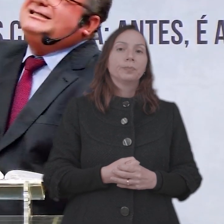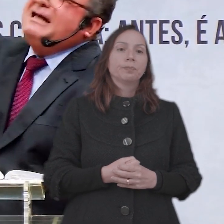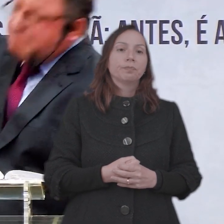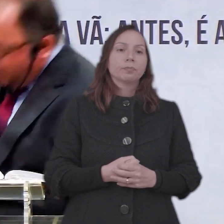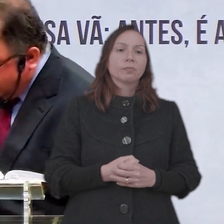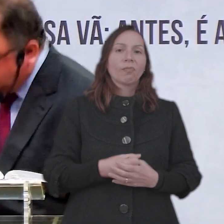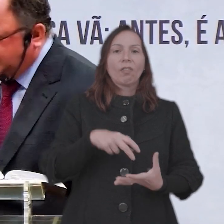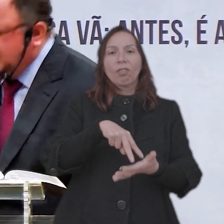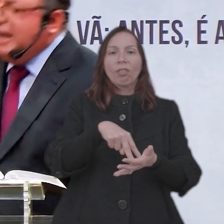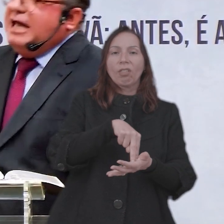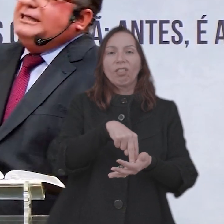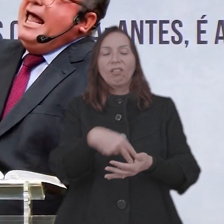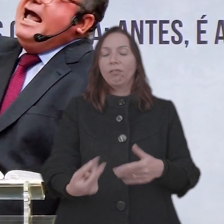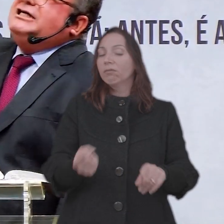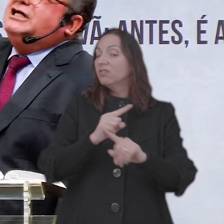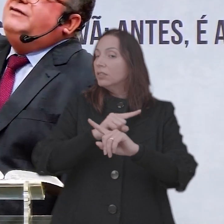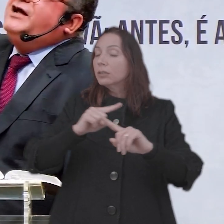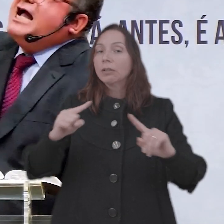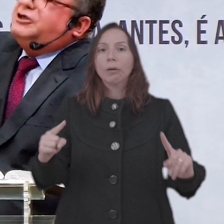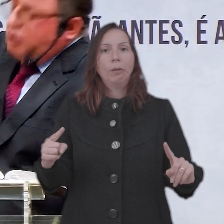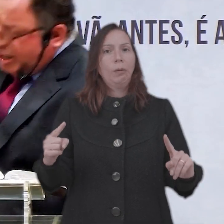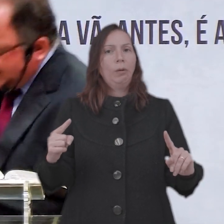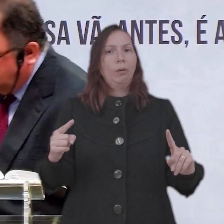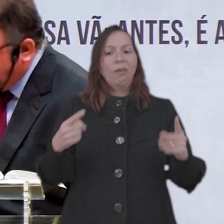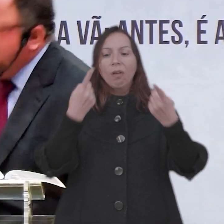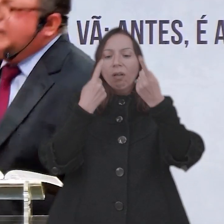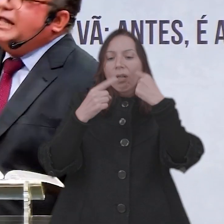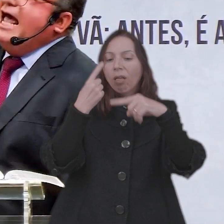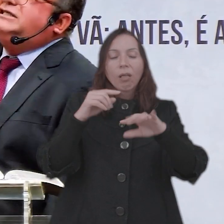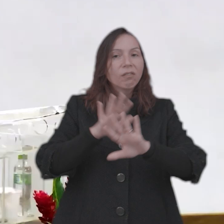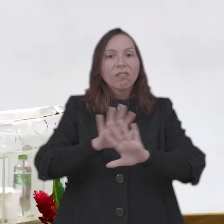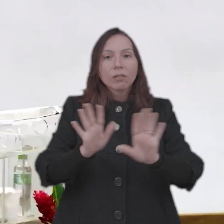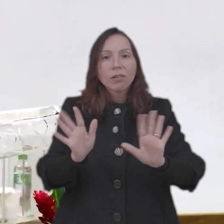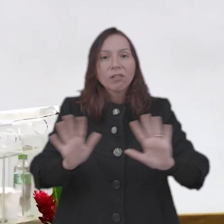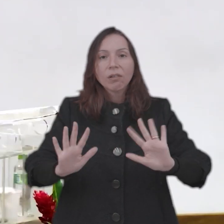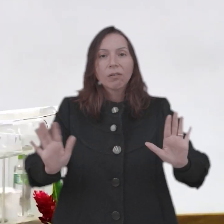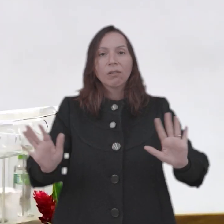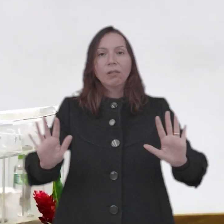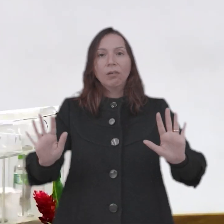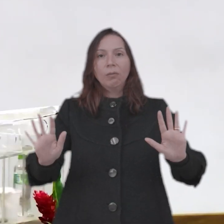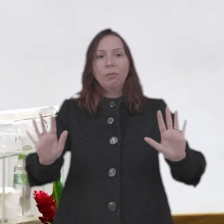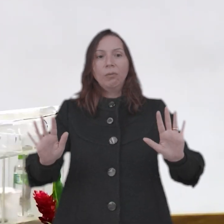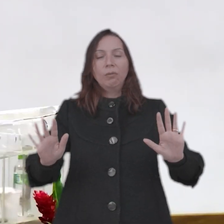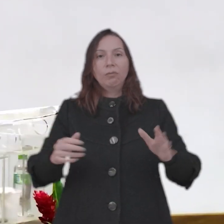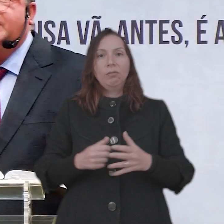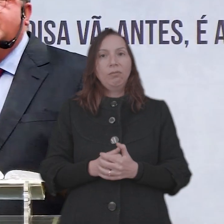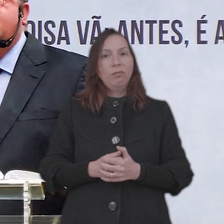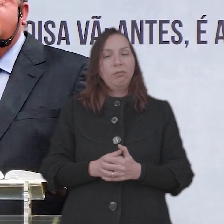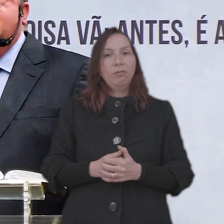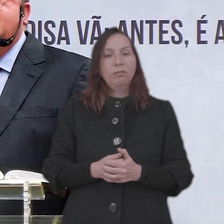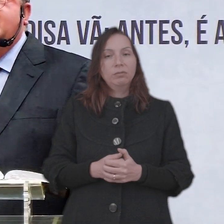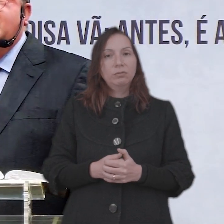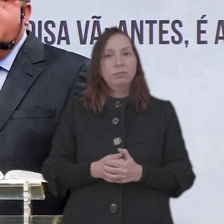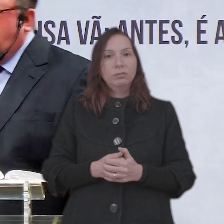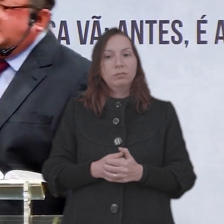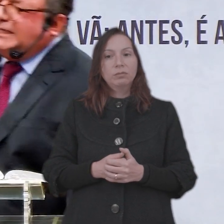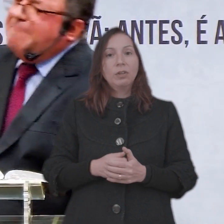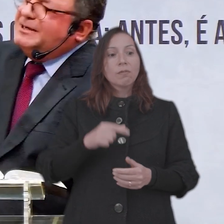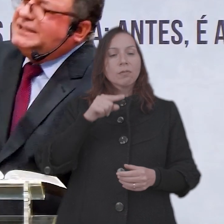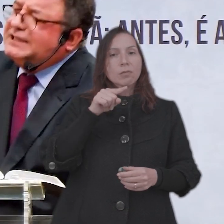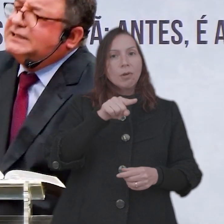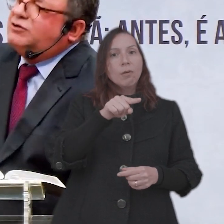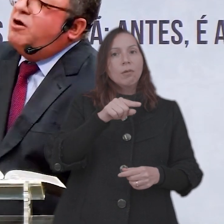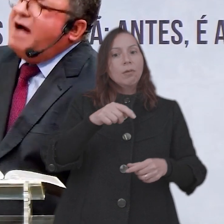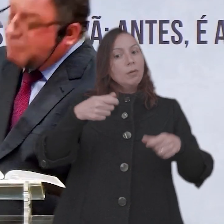Deixa de ser mole. Deixa de ficar chorando. Deixa de ficar se vitimizando.